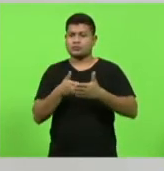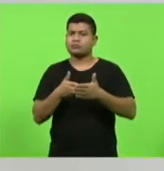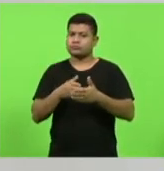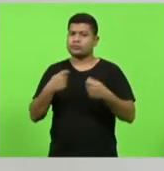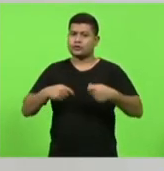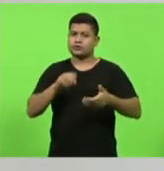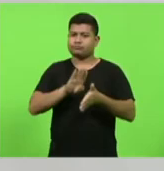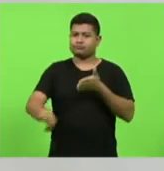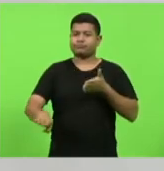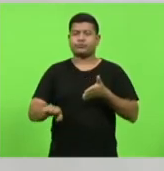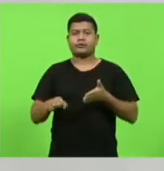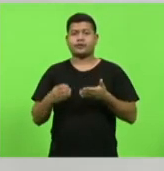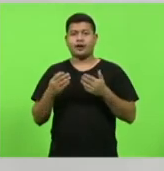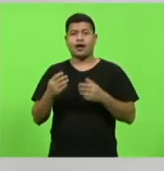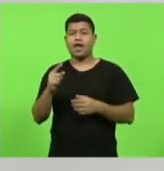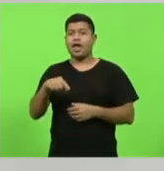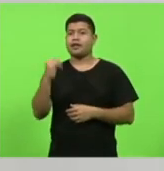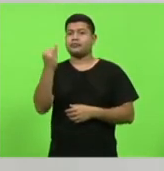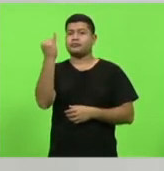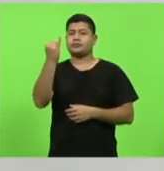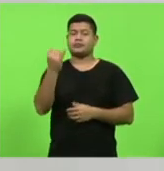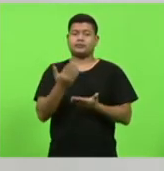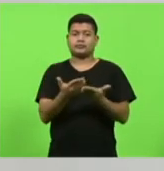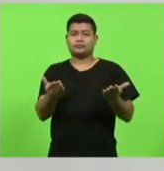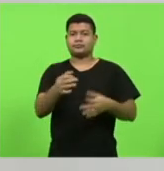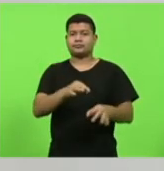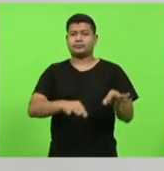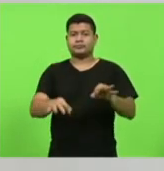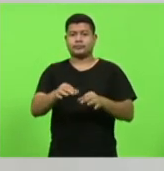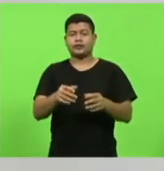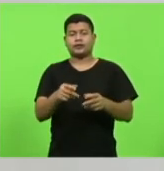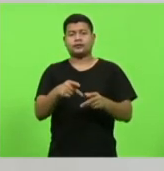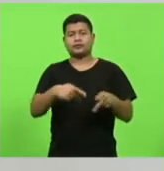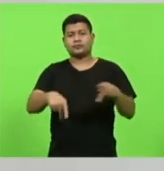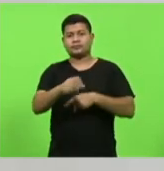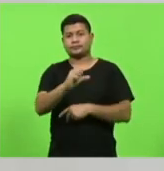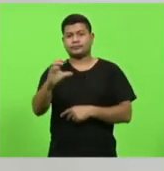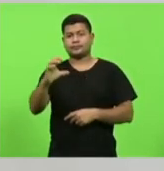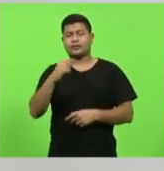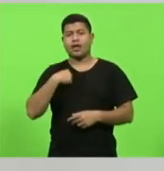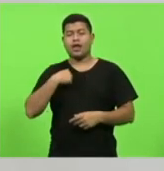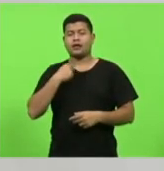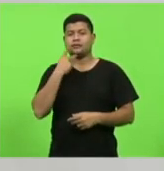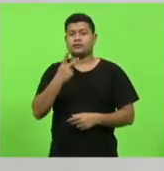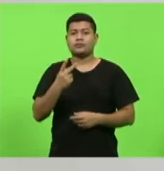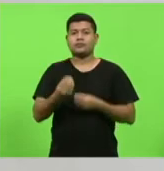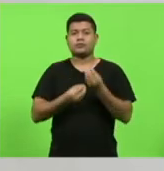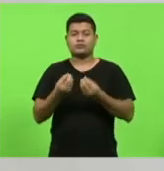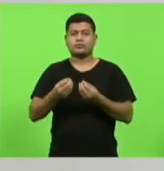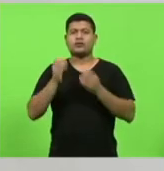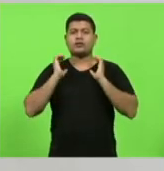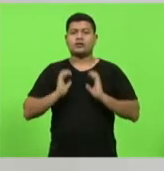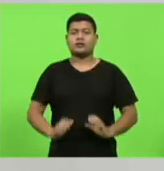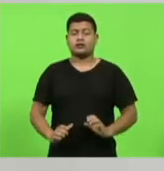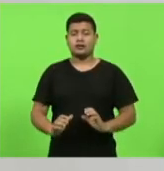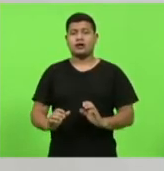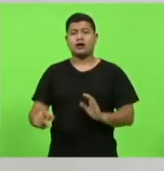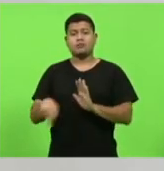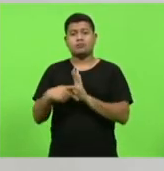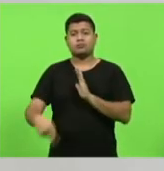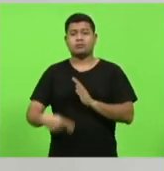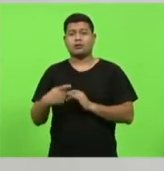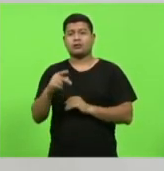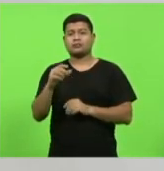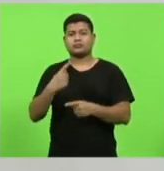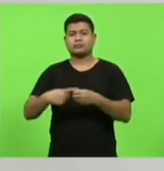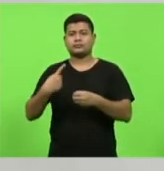aqui, senhores parlamentares, senhoras parlamentares, como cidadão, como morador de Blumenau, como